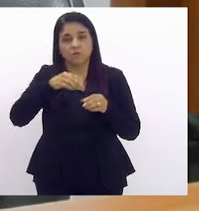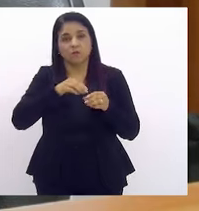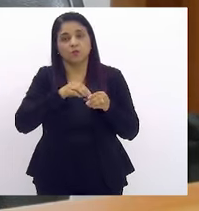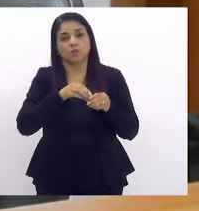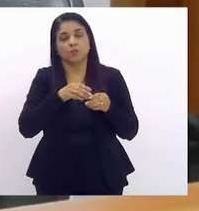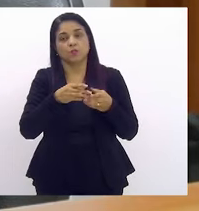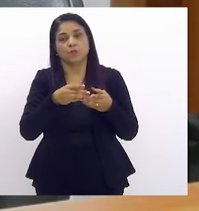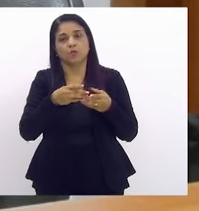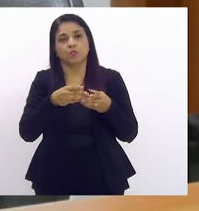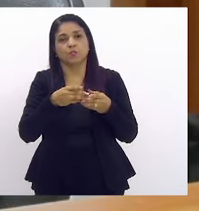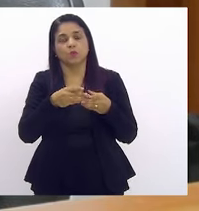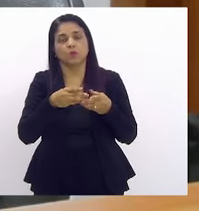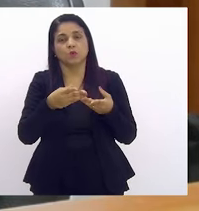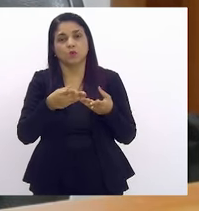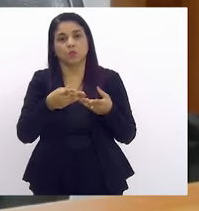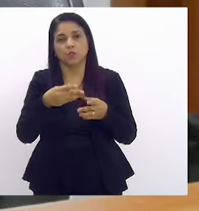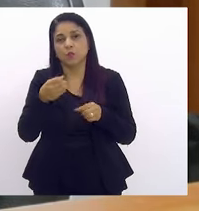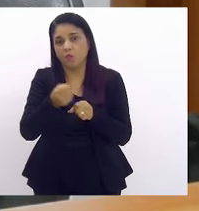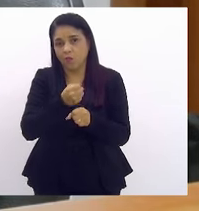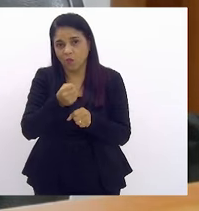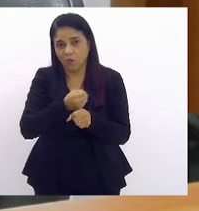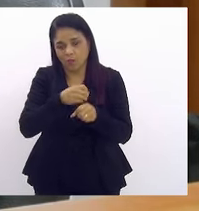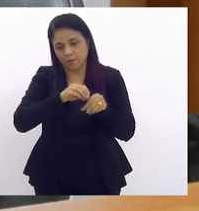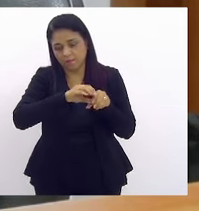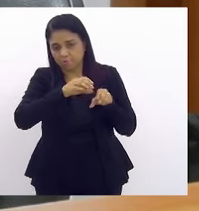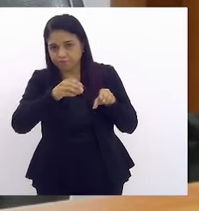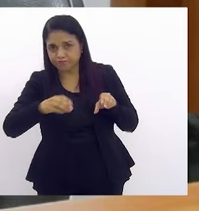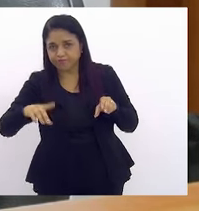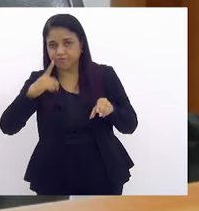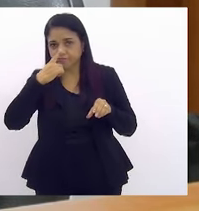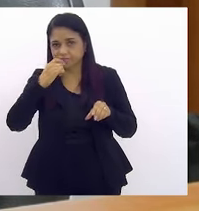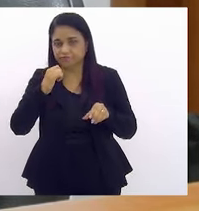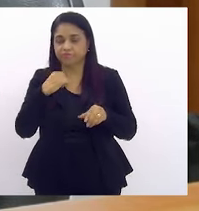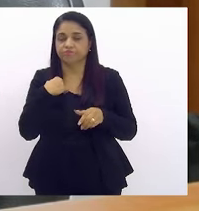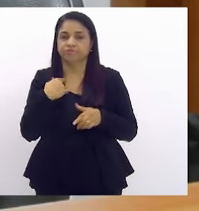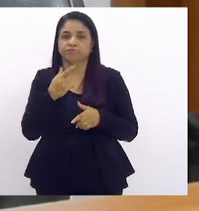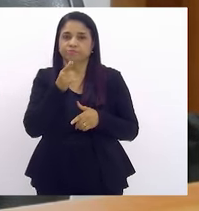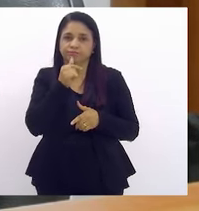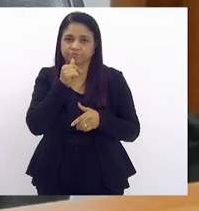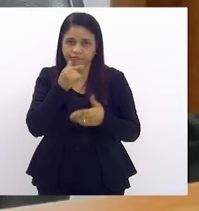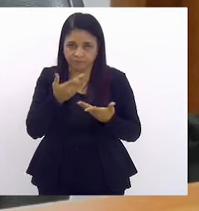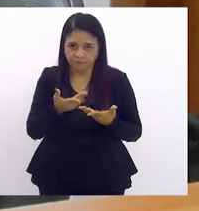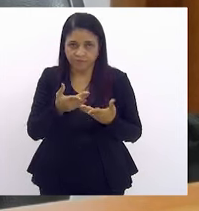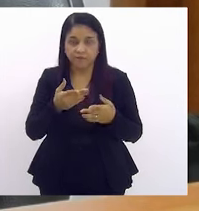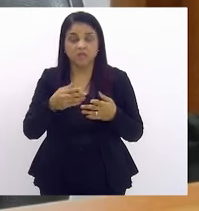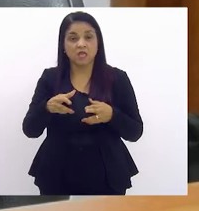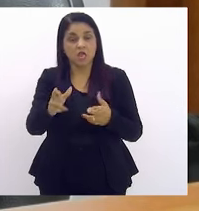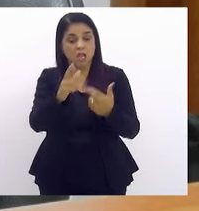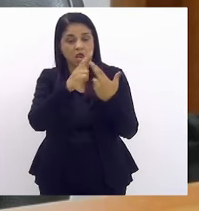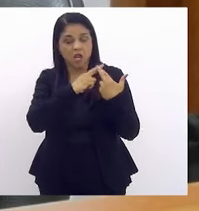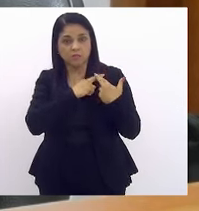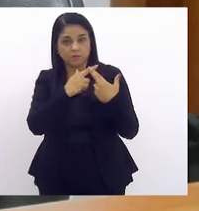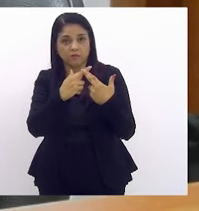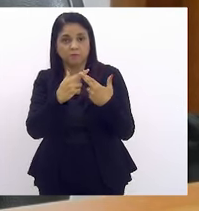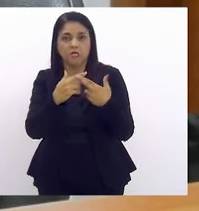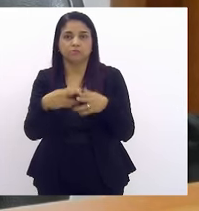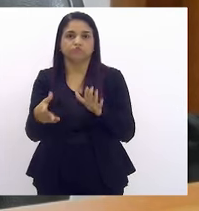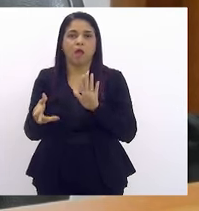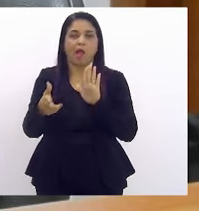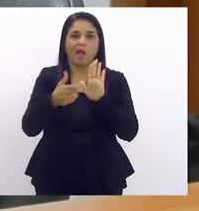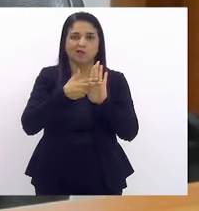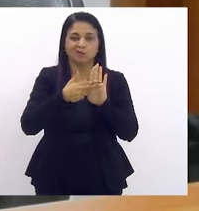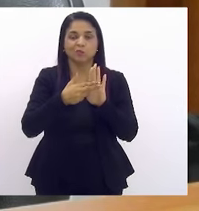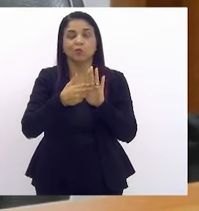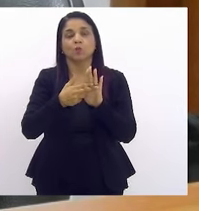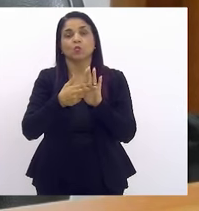ele municipalizou, tomou para si a responsabilidade de muitas questões que eram inerentes ao